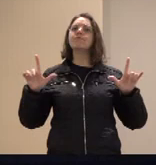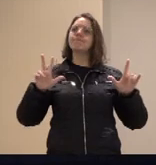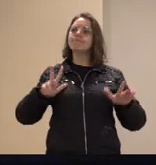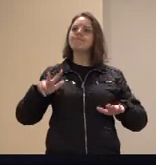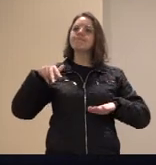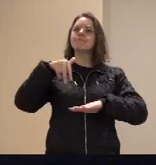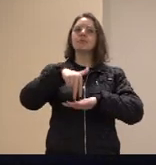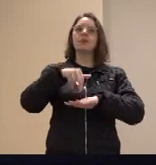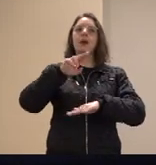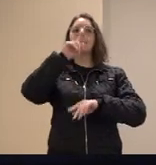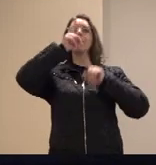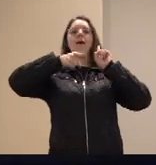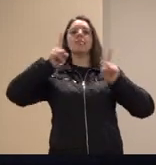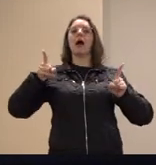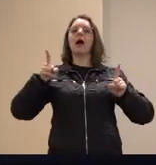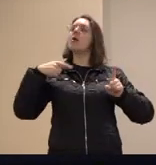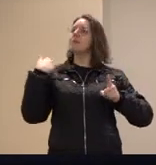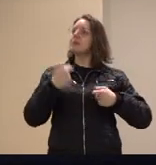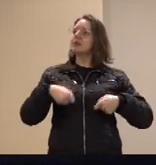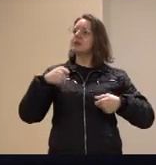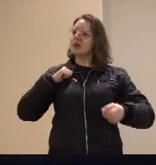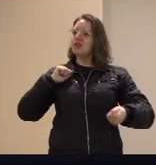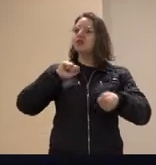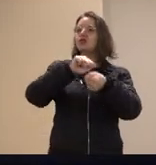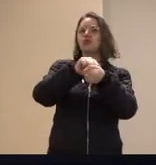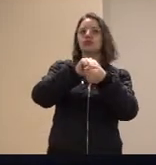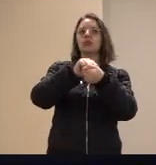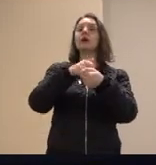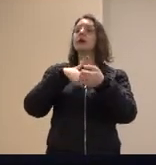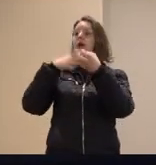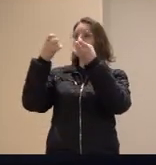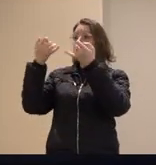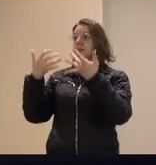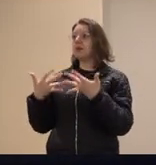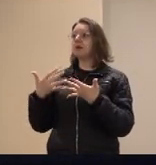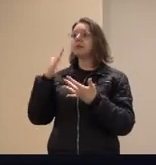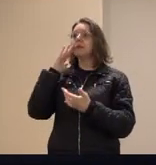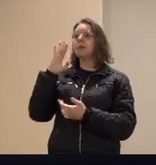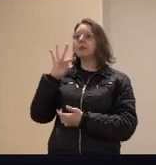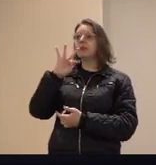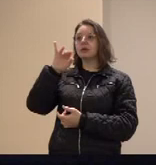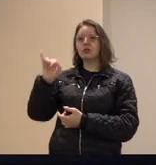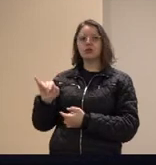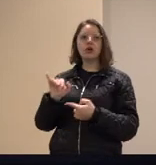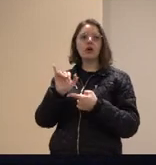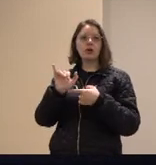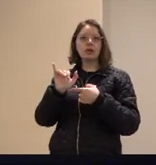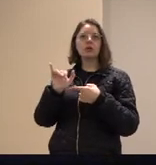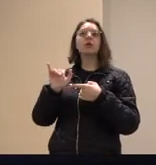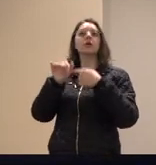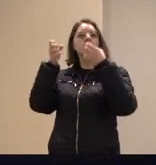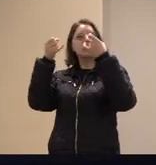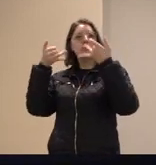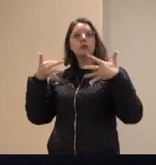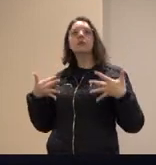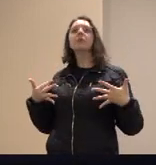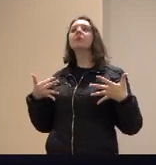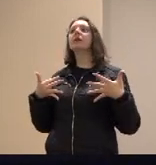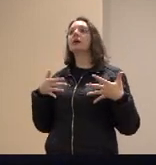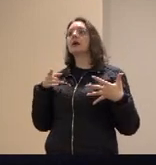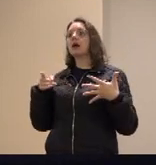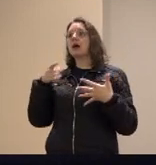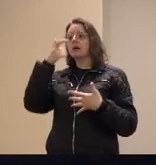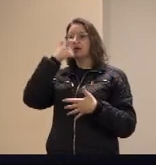dirigir a cena. Quando eu digo isso, e eu digo isso muito pelo Poder Judiciário, e vou falar a partir da visão do